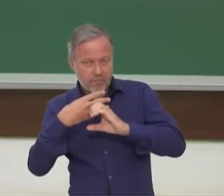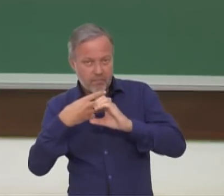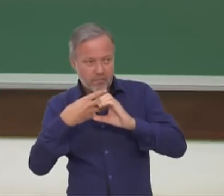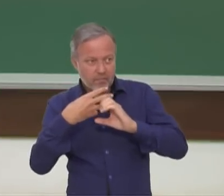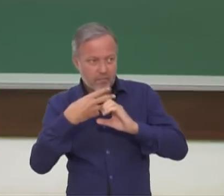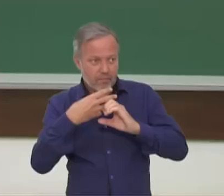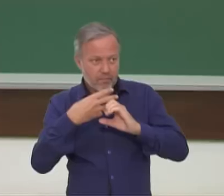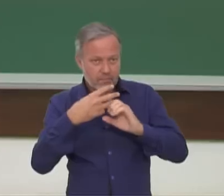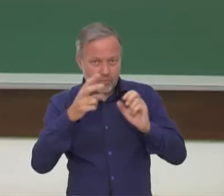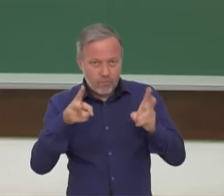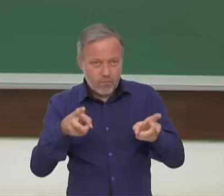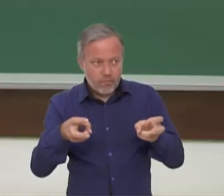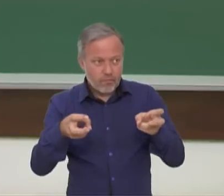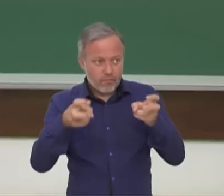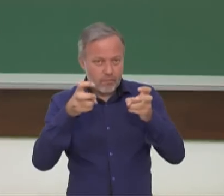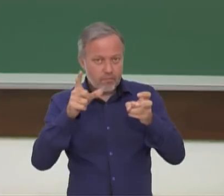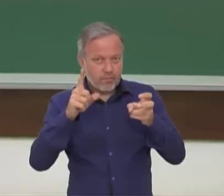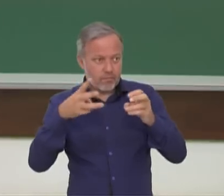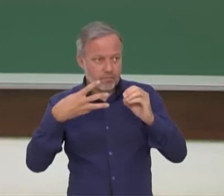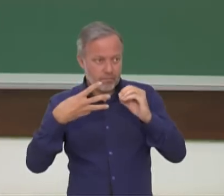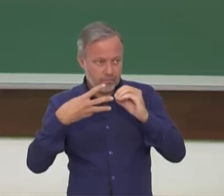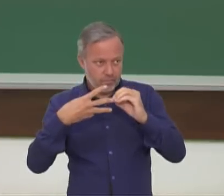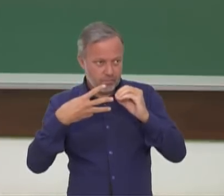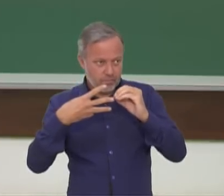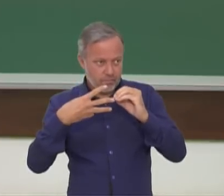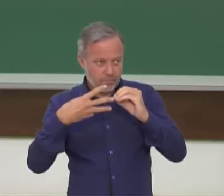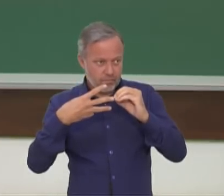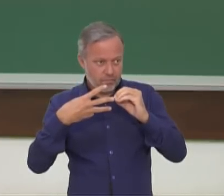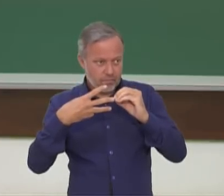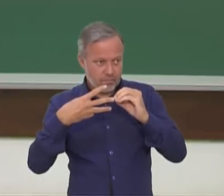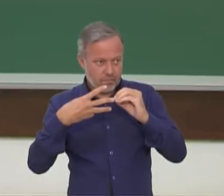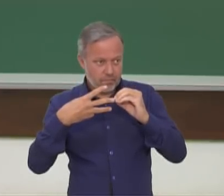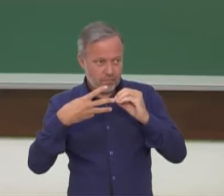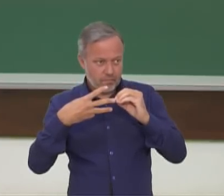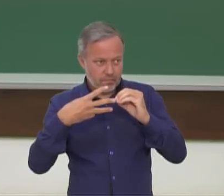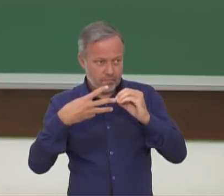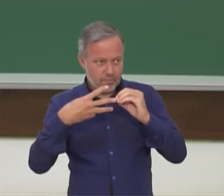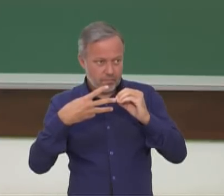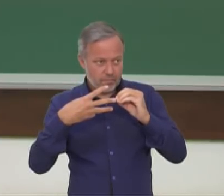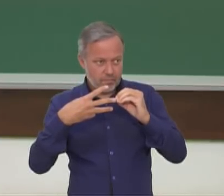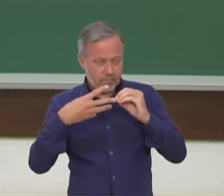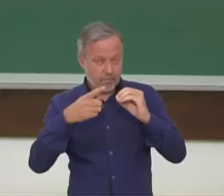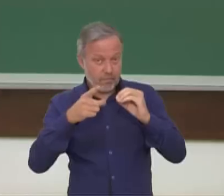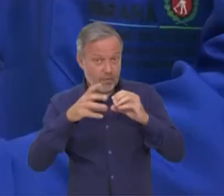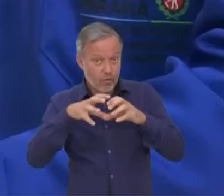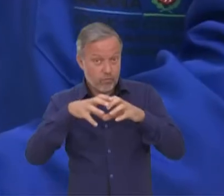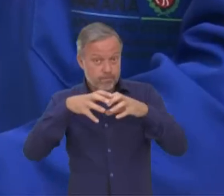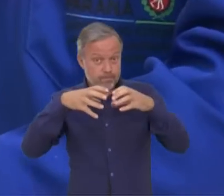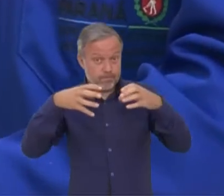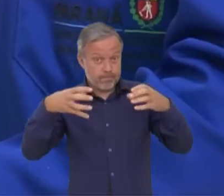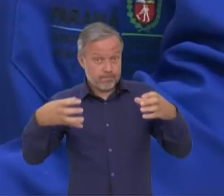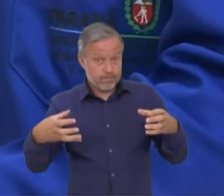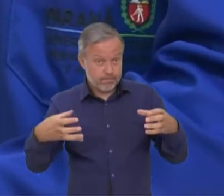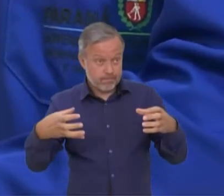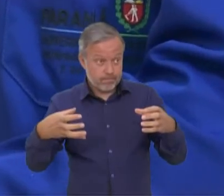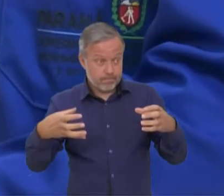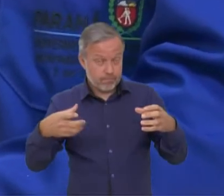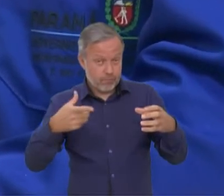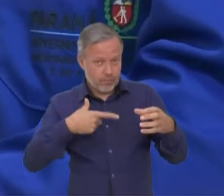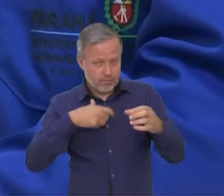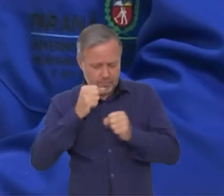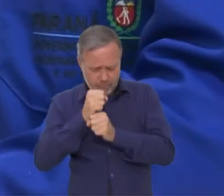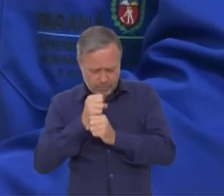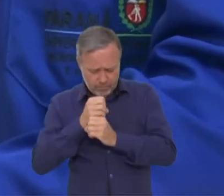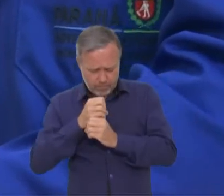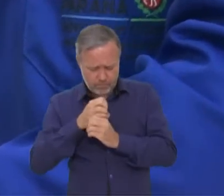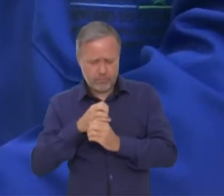célula. Vocês perceberam que a célula ela é tridimensional? Ou seja, ela tem volume. Embora ela seja